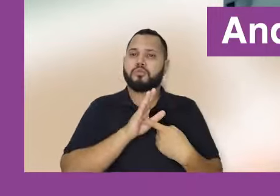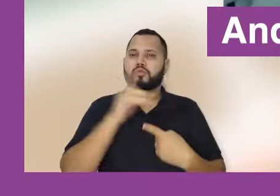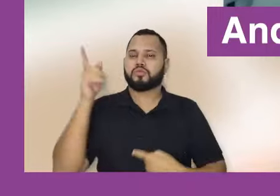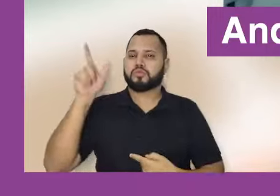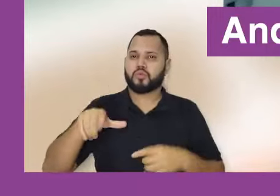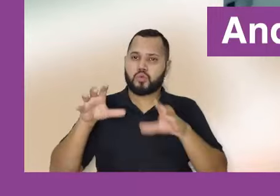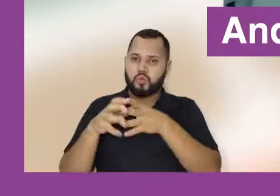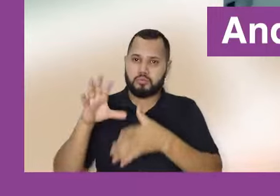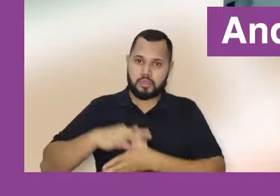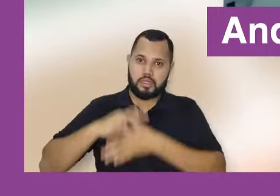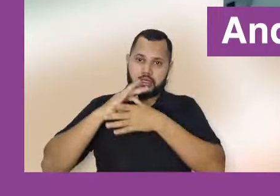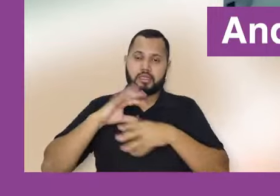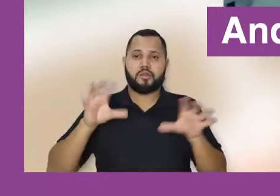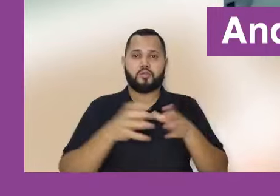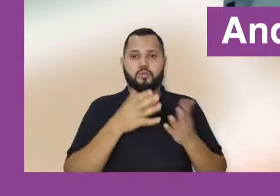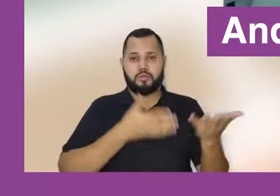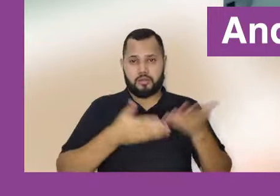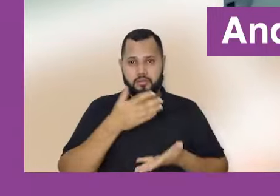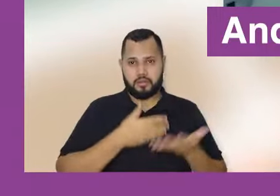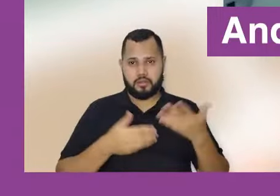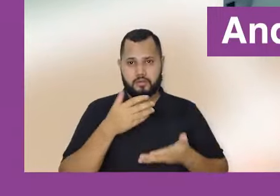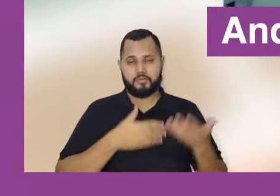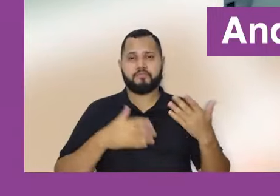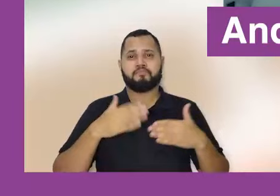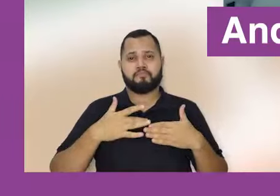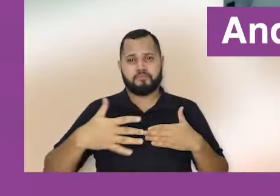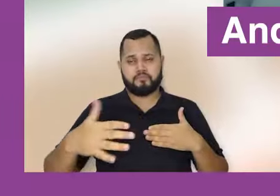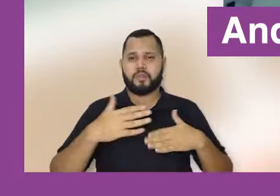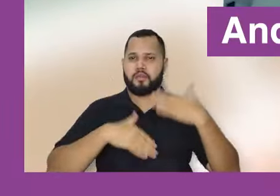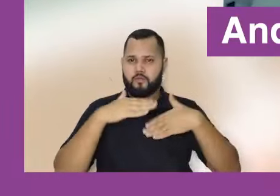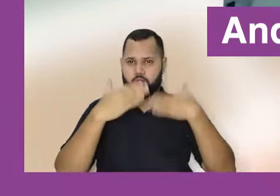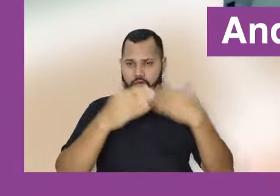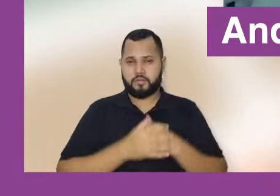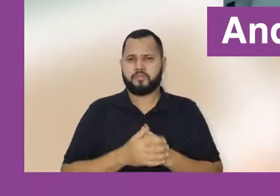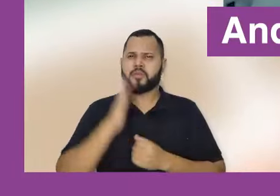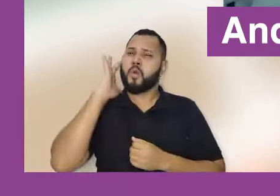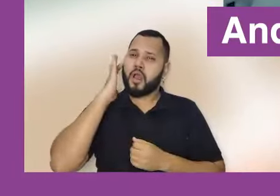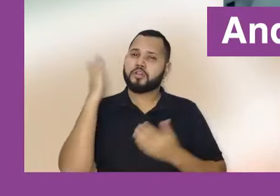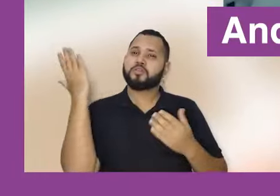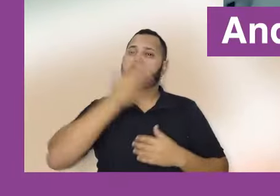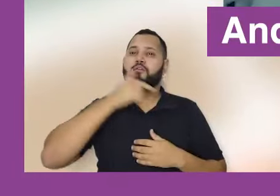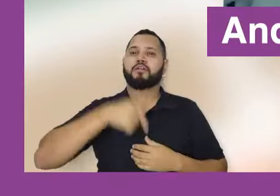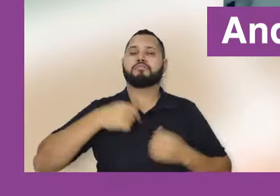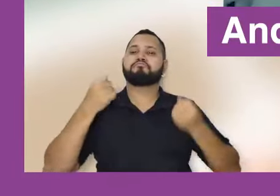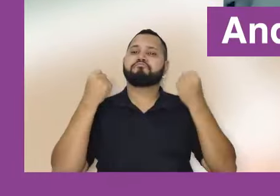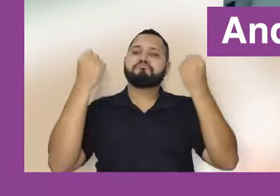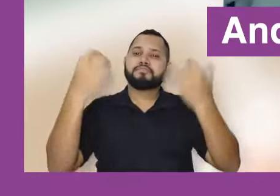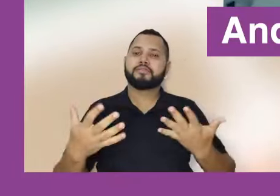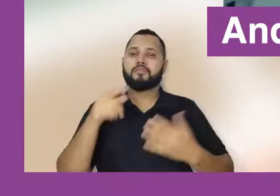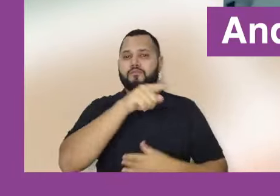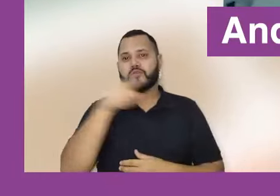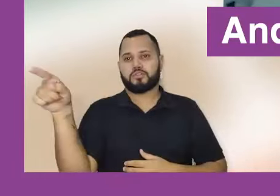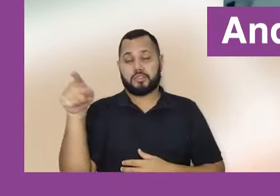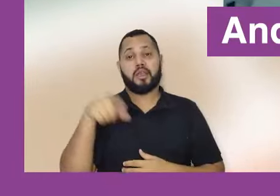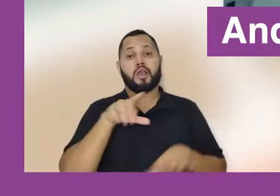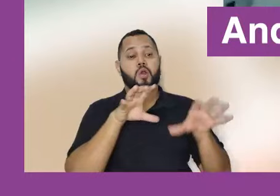com lideranças com esses grupos de trabalho para que a gente possa seguir evoluindo né Eu acho que o recado aqui é essa participação